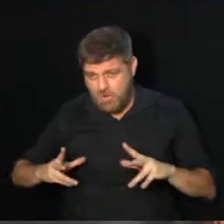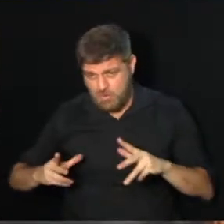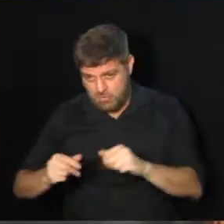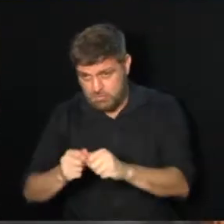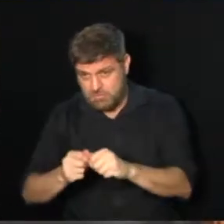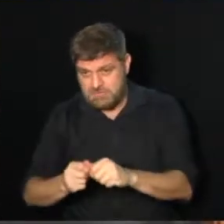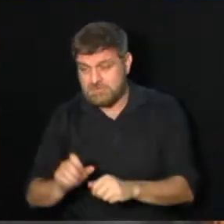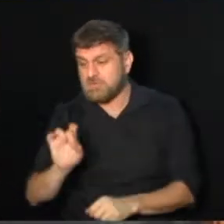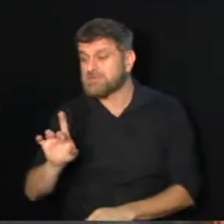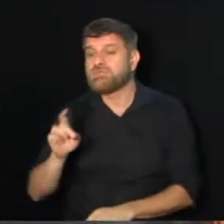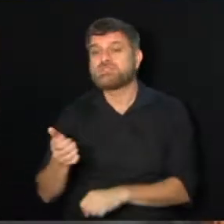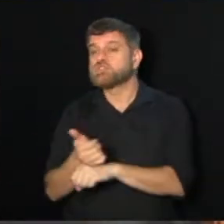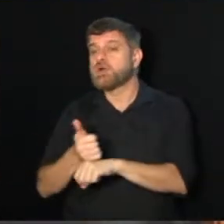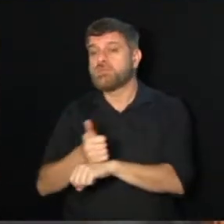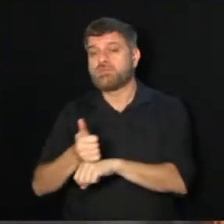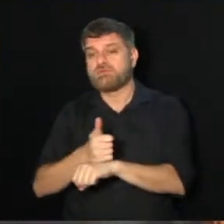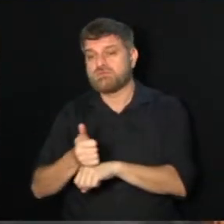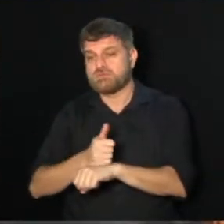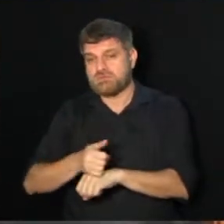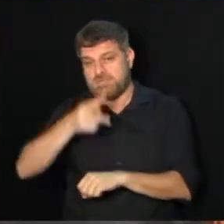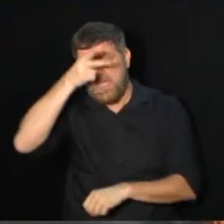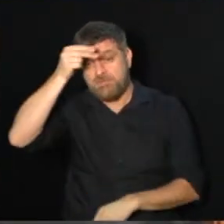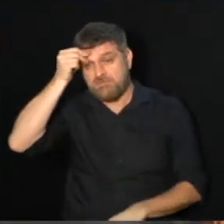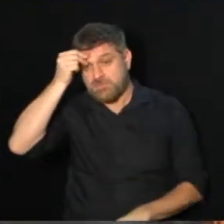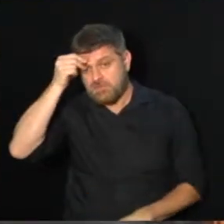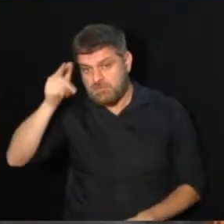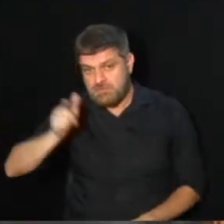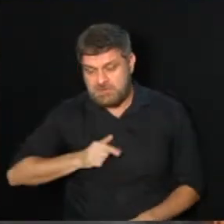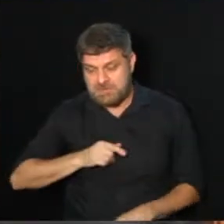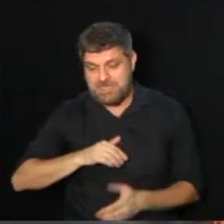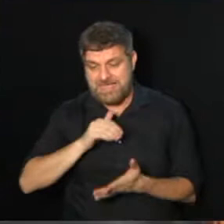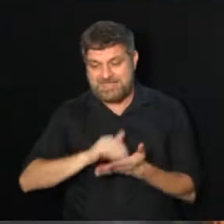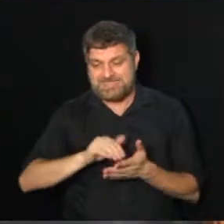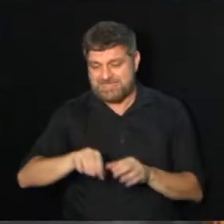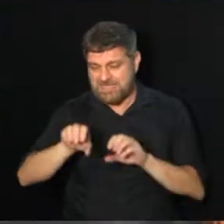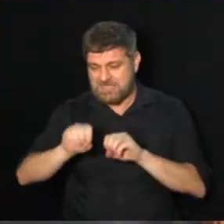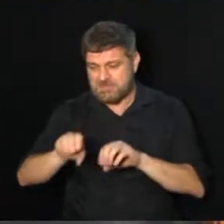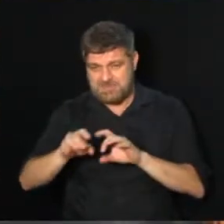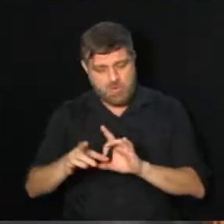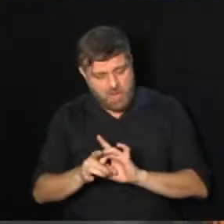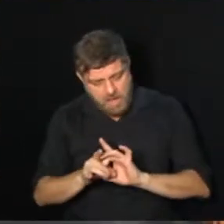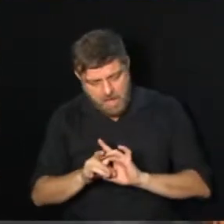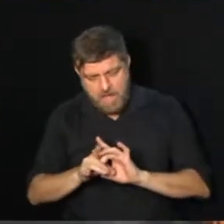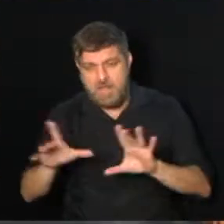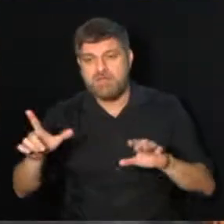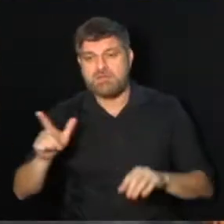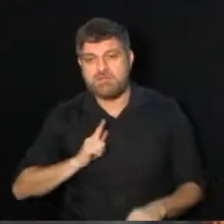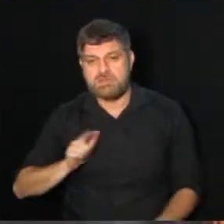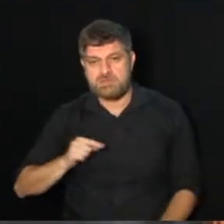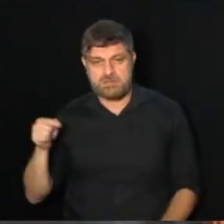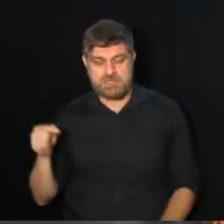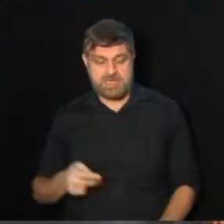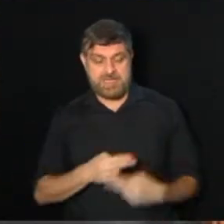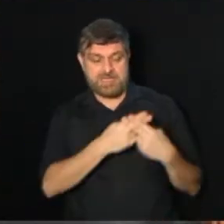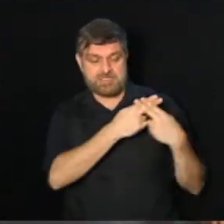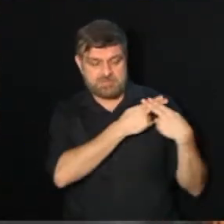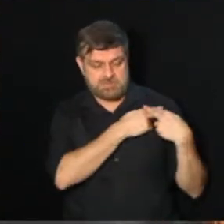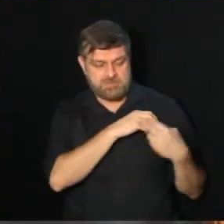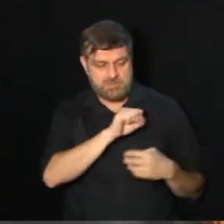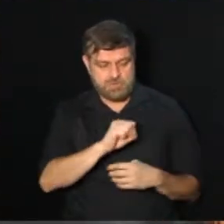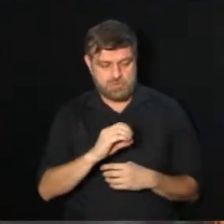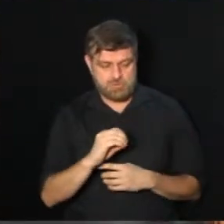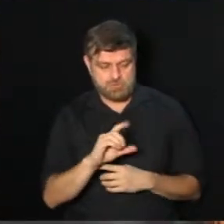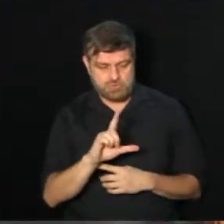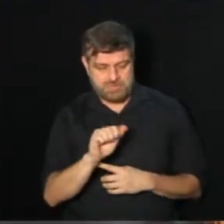nossos profissionais. A Secretaria de Educação está disponível, a pedido da professora Solange, do acolhimento